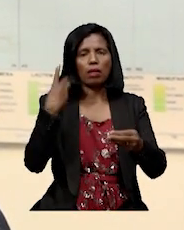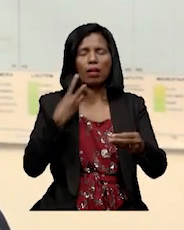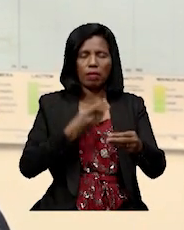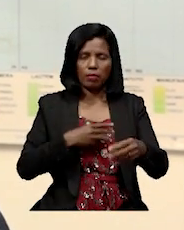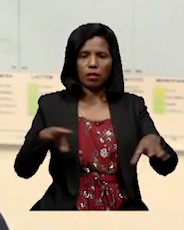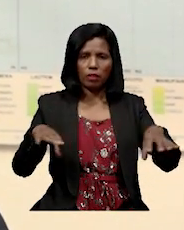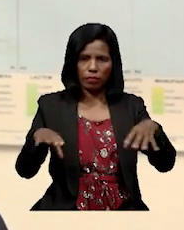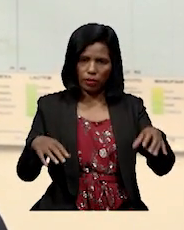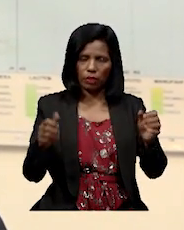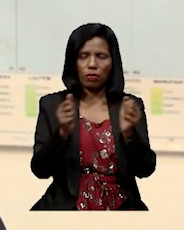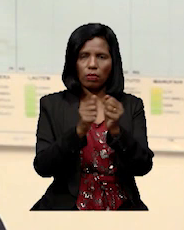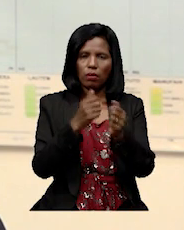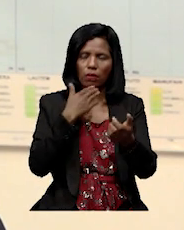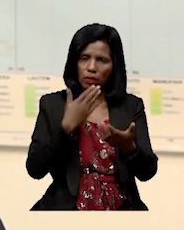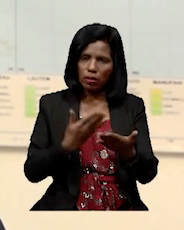ho seriedade,